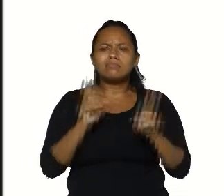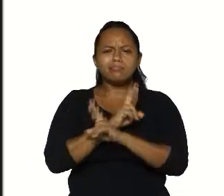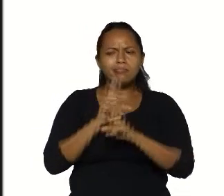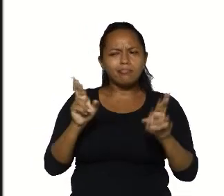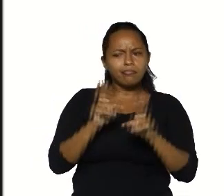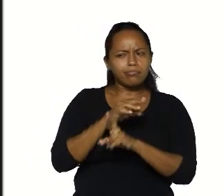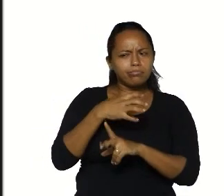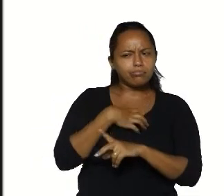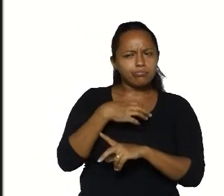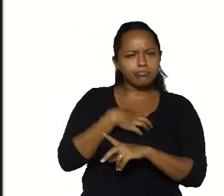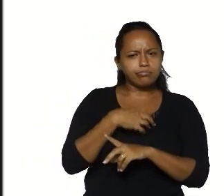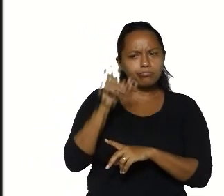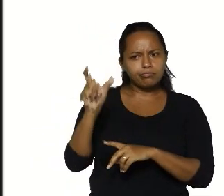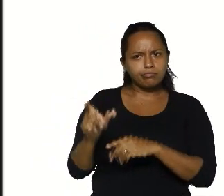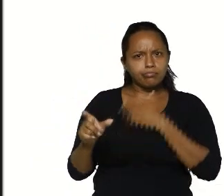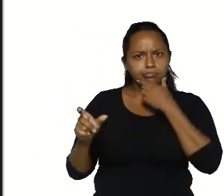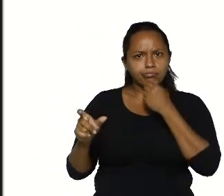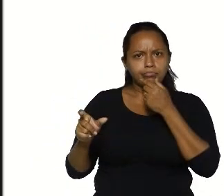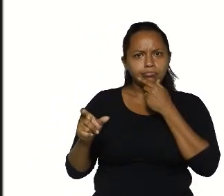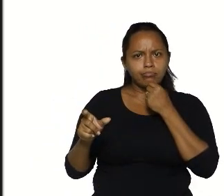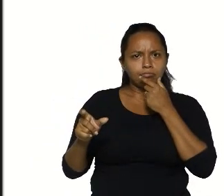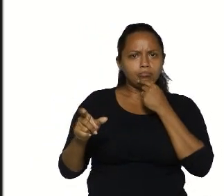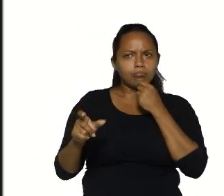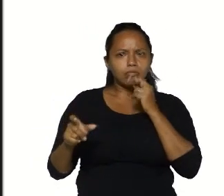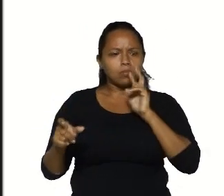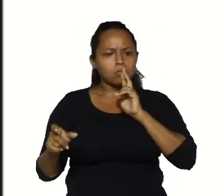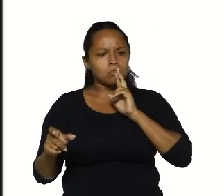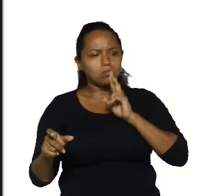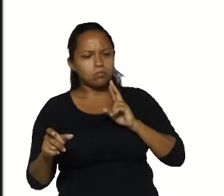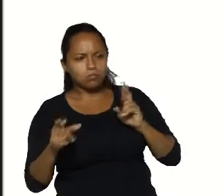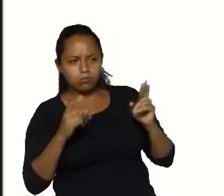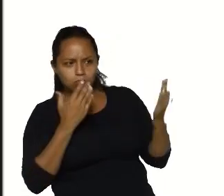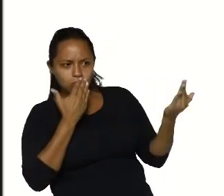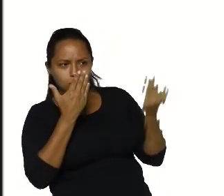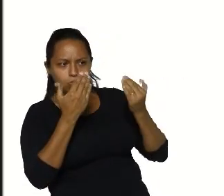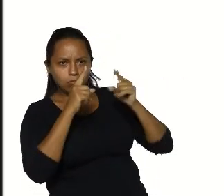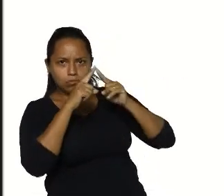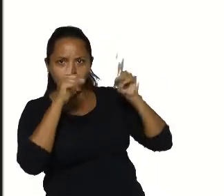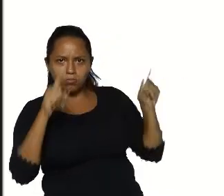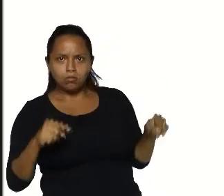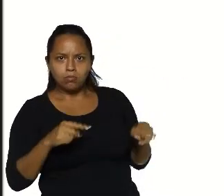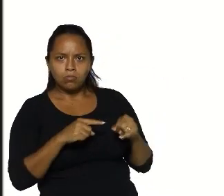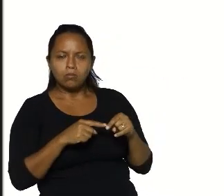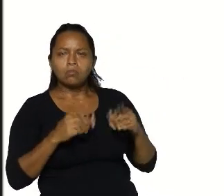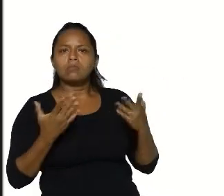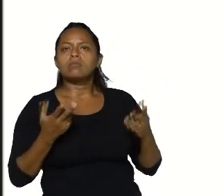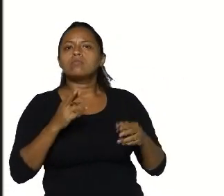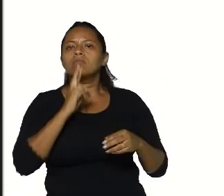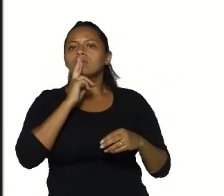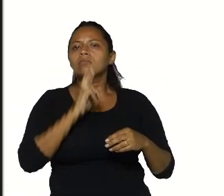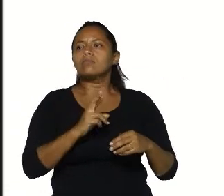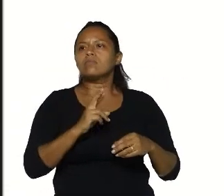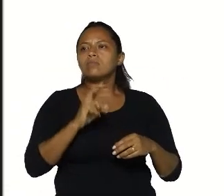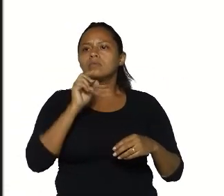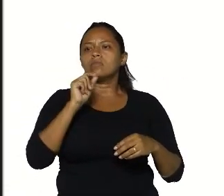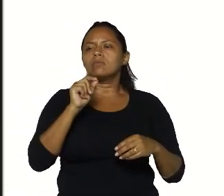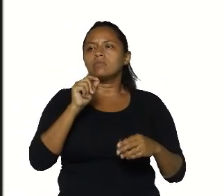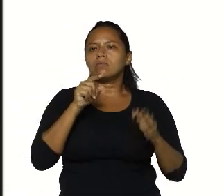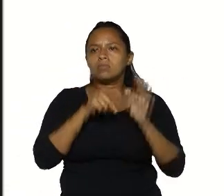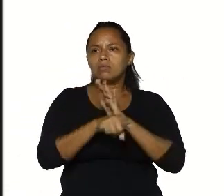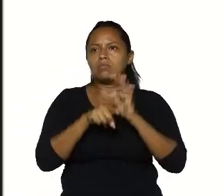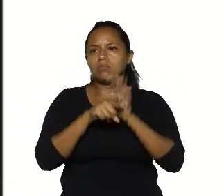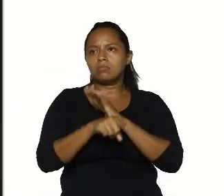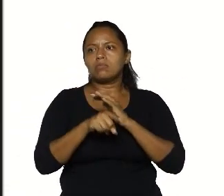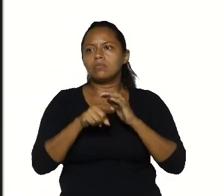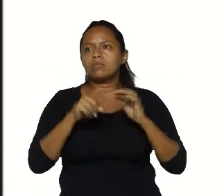Relacionando os sintomas do paciente com os resultados do seu hemograma, constata-se que a resposta desta